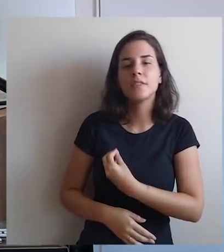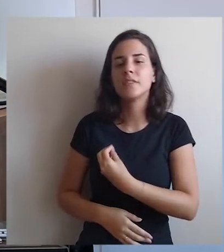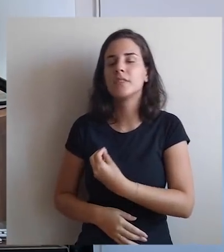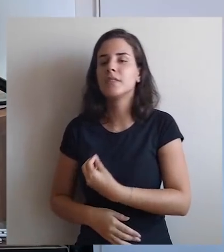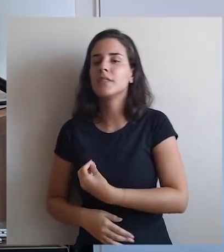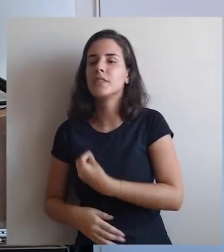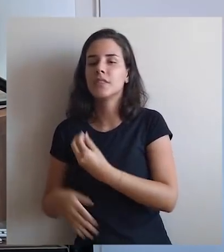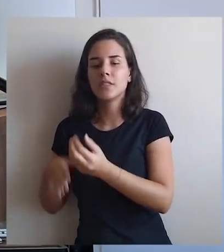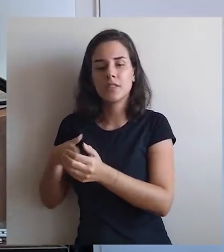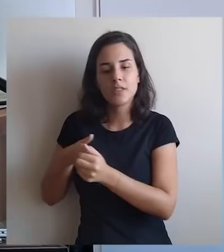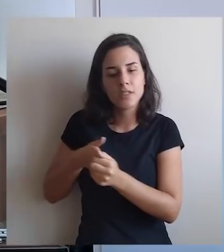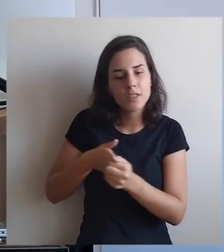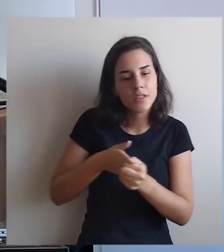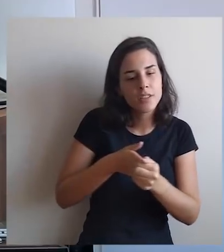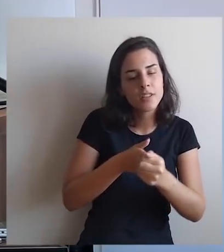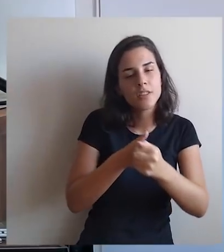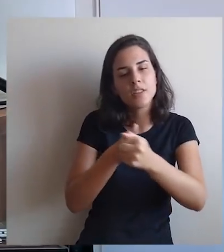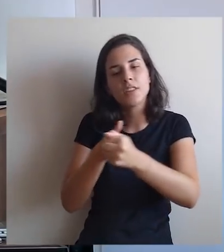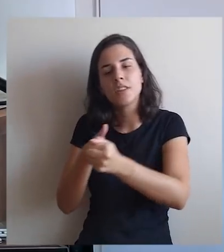que agora